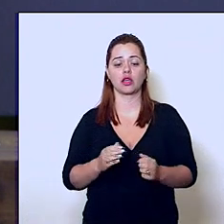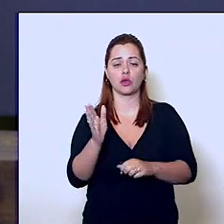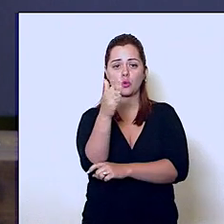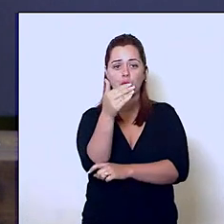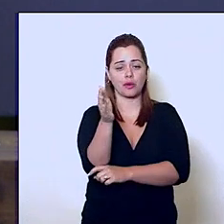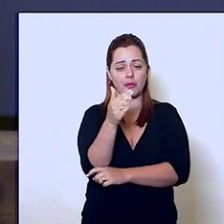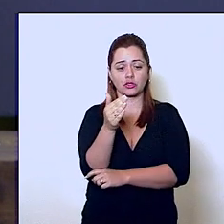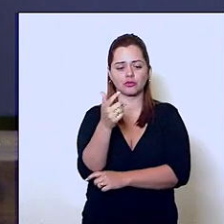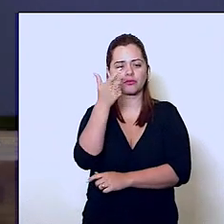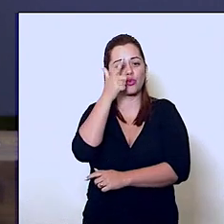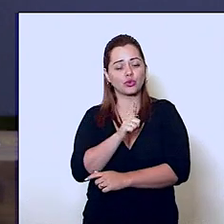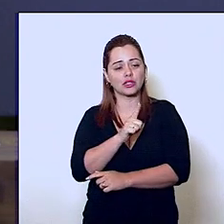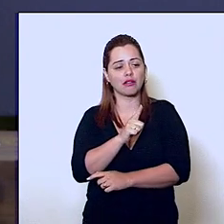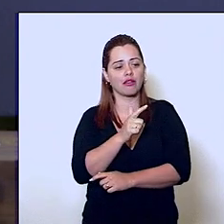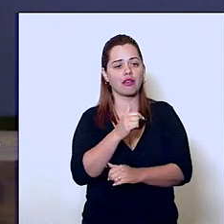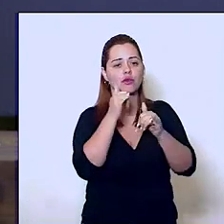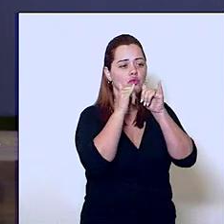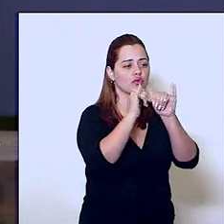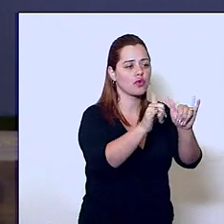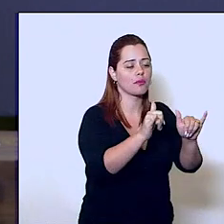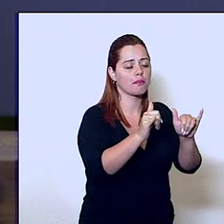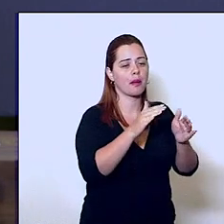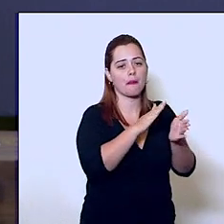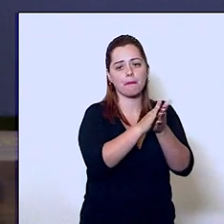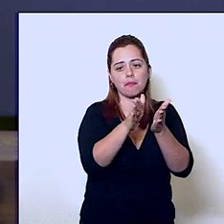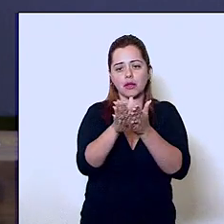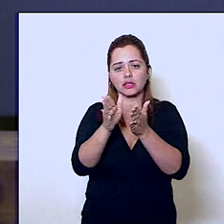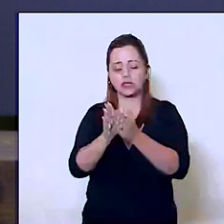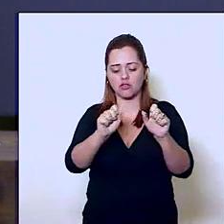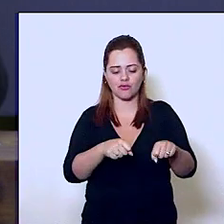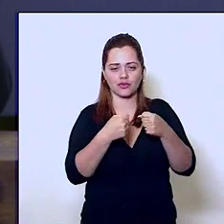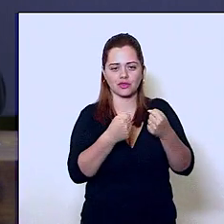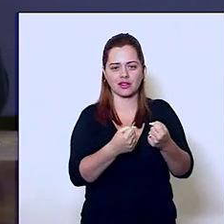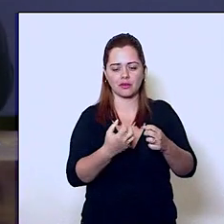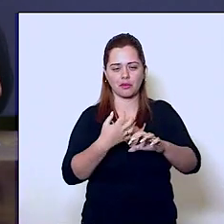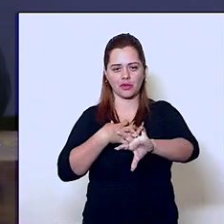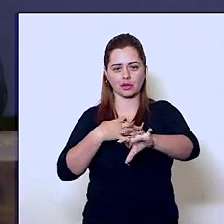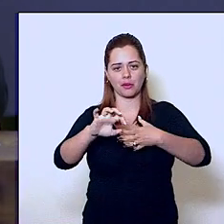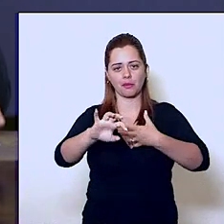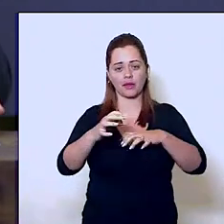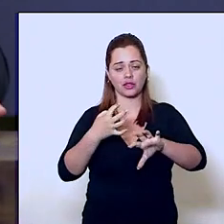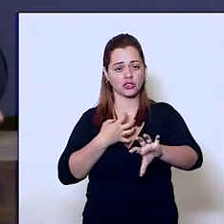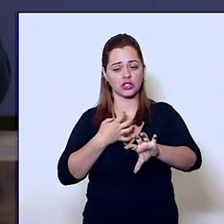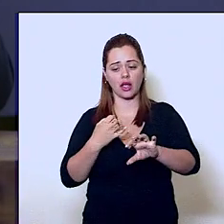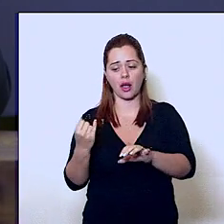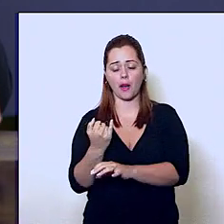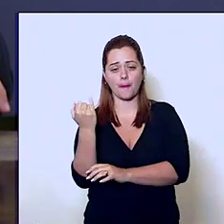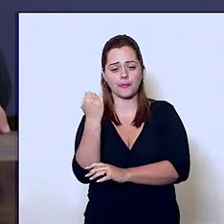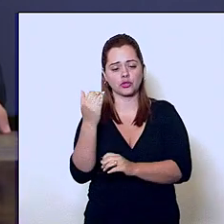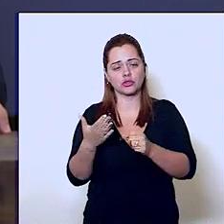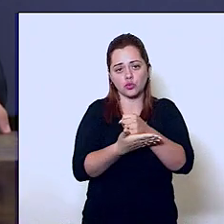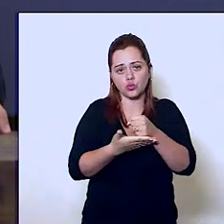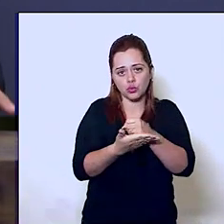né, através do fortalecimento da empatia, né, a importância fundamental, né, do trato,